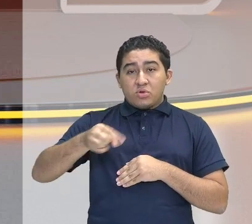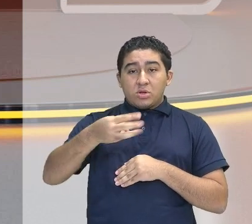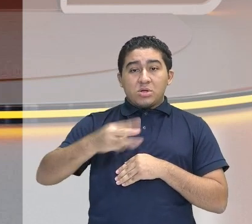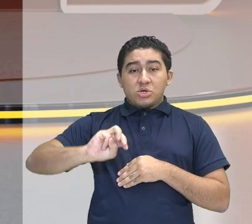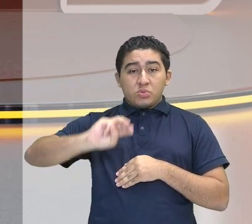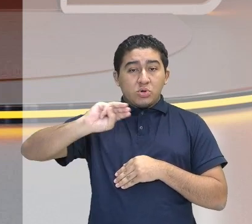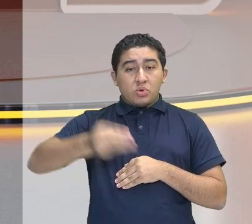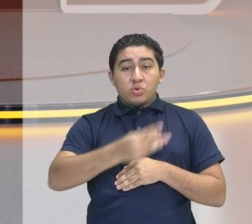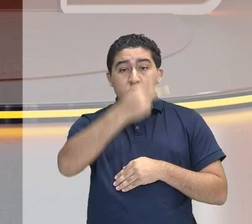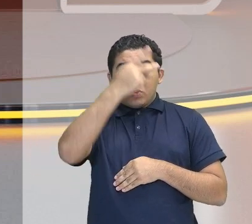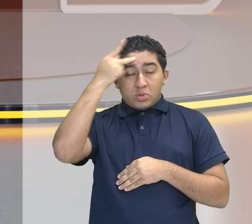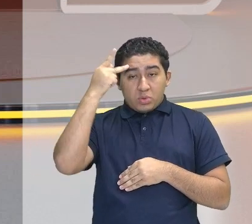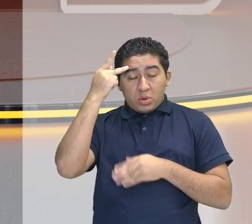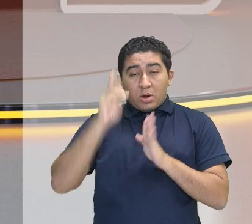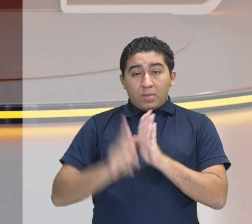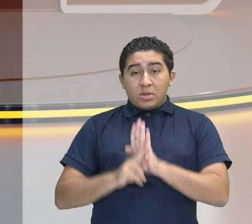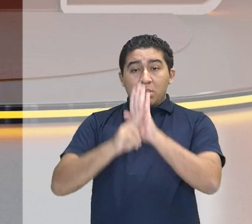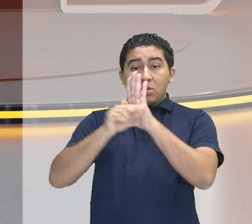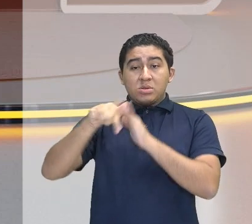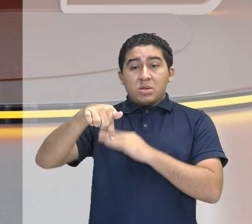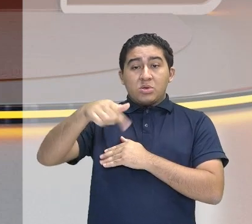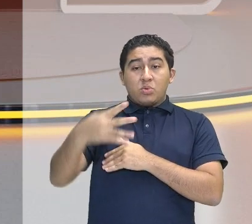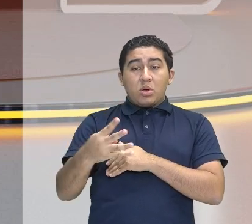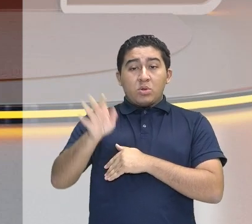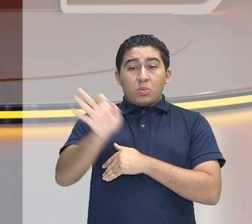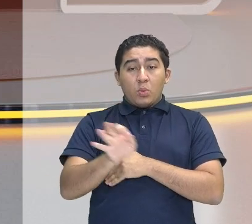de pessoas, tá? Representando aí